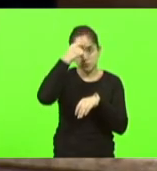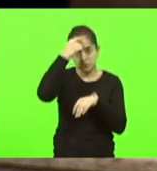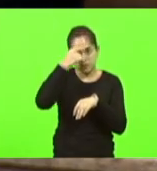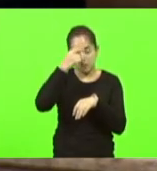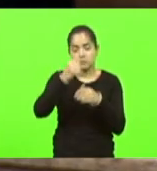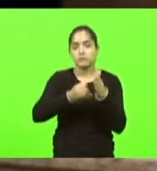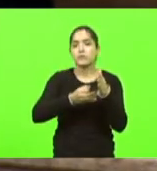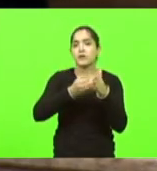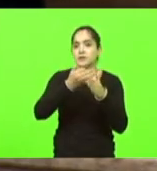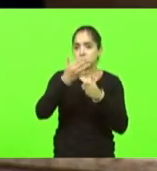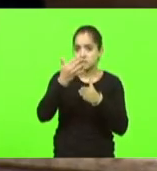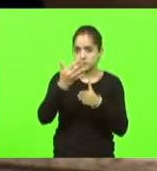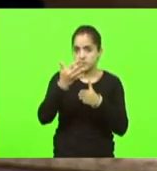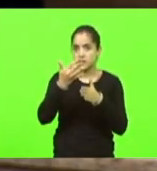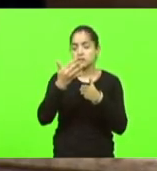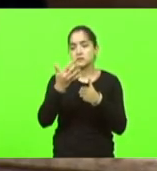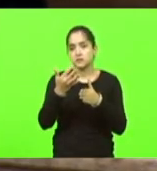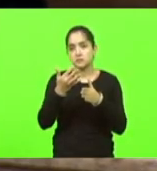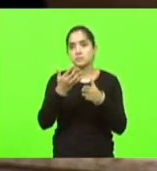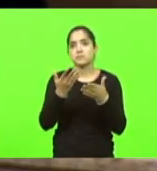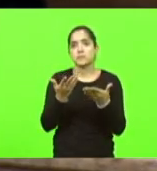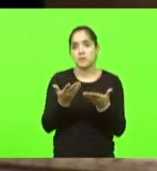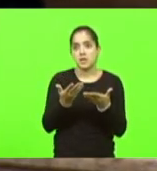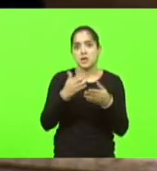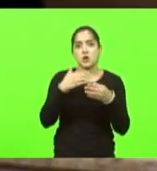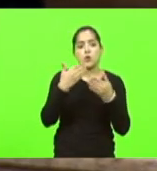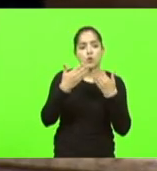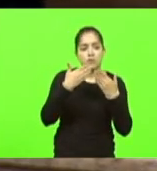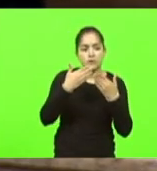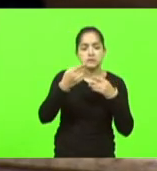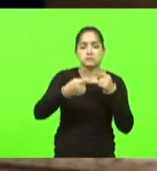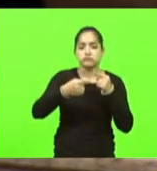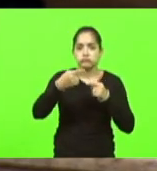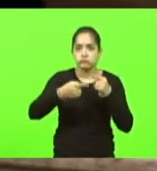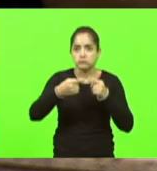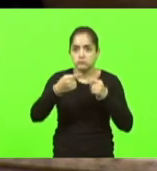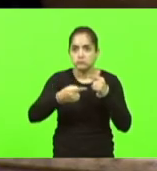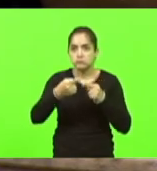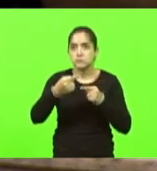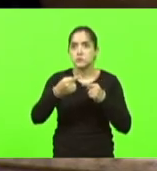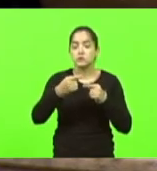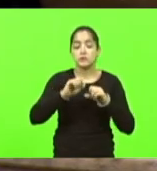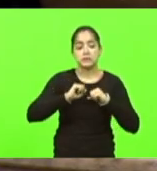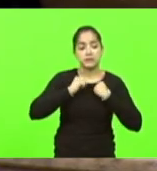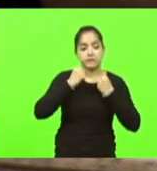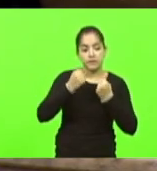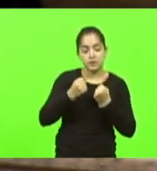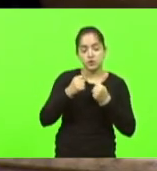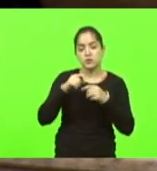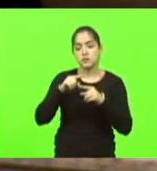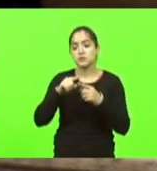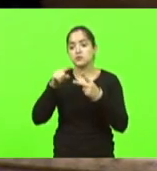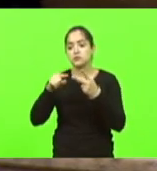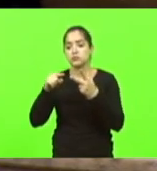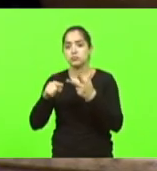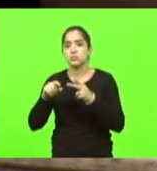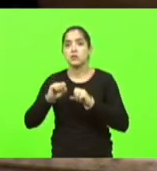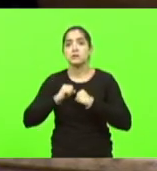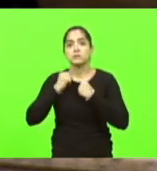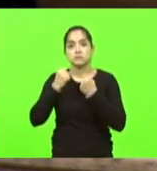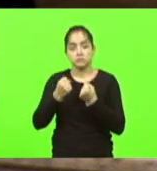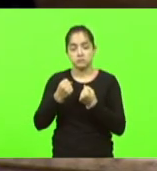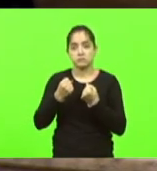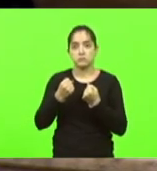vezes Deputado Maurício não é nós sempre colocamos o ponto de vista que o deputado Maurício defende isso que eu acho justo se